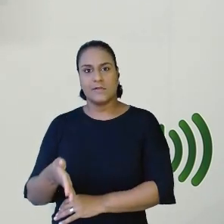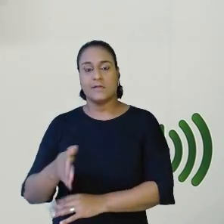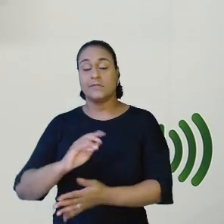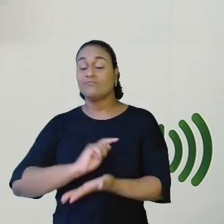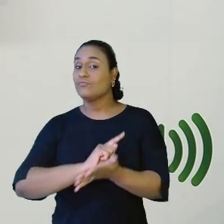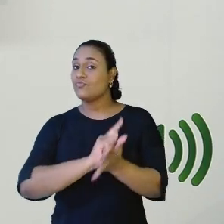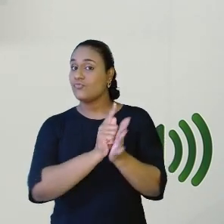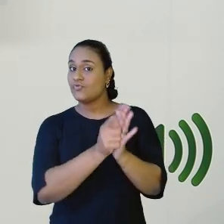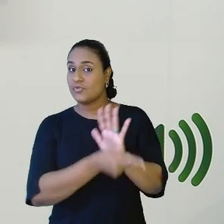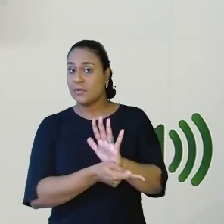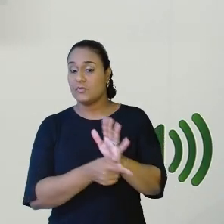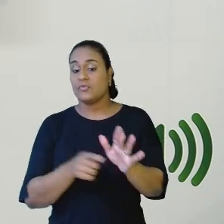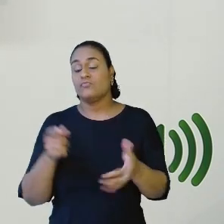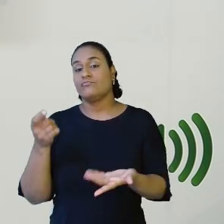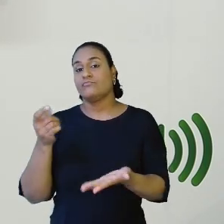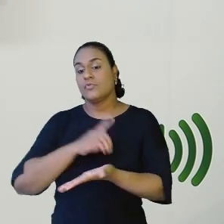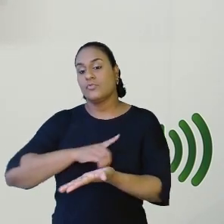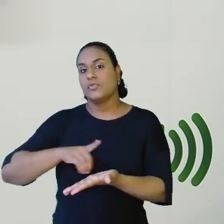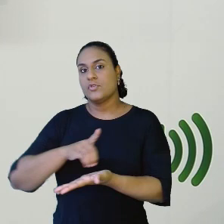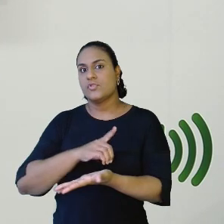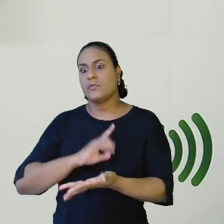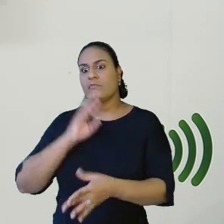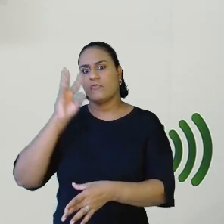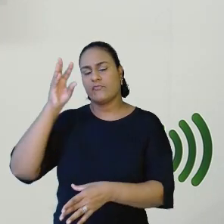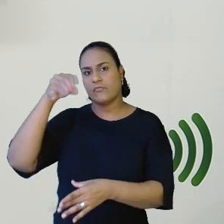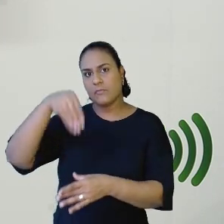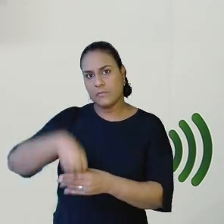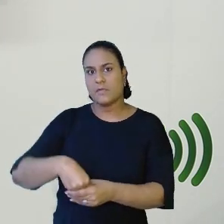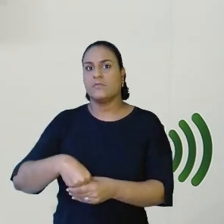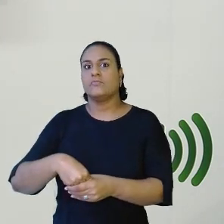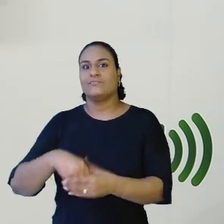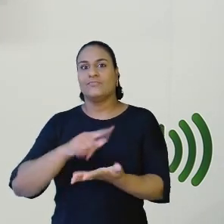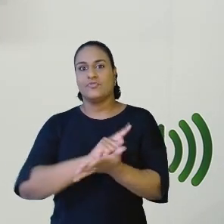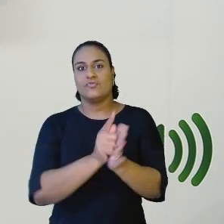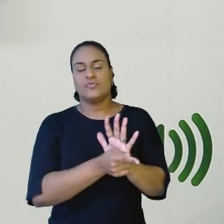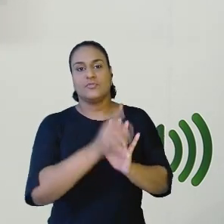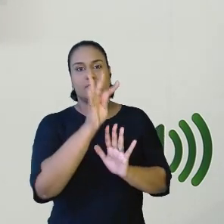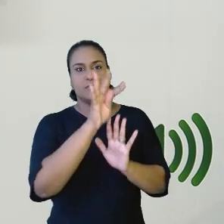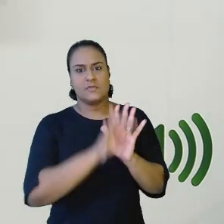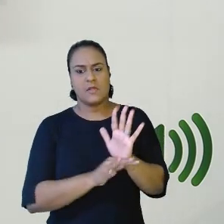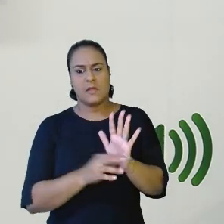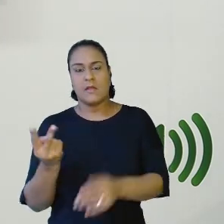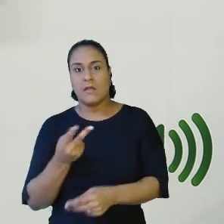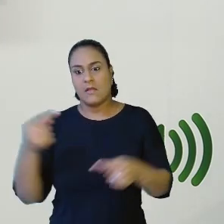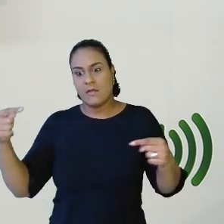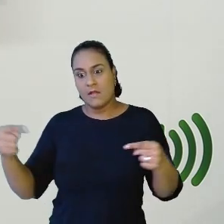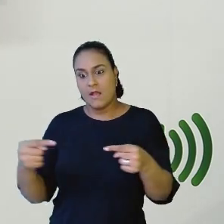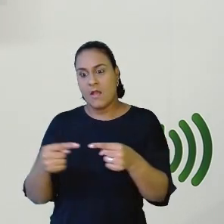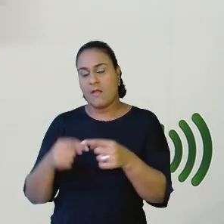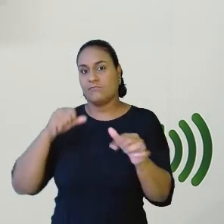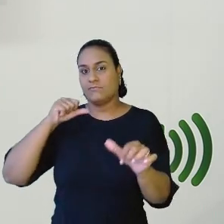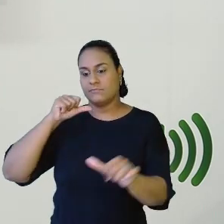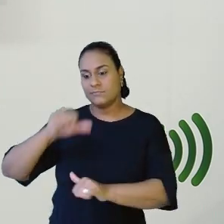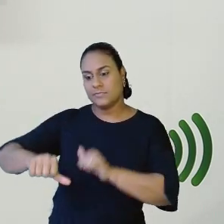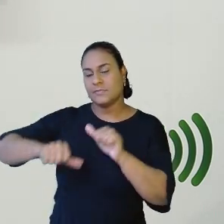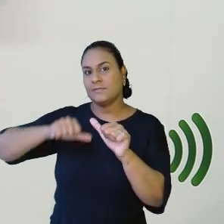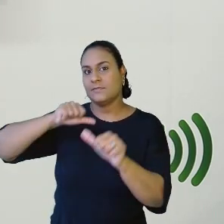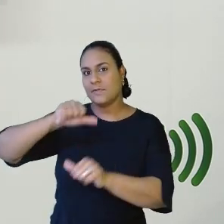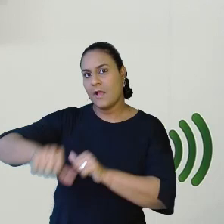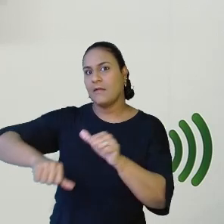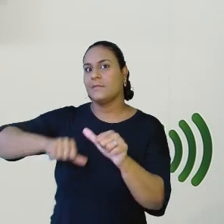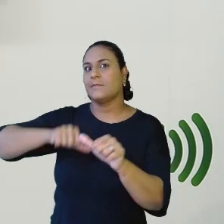Só que esses gêneros textuais que auxiliam na nossa comunicação, eles estão modificando de acordo com